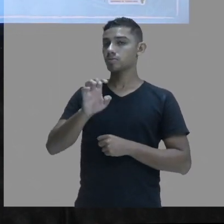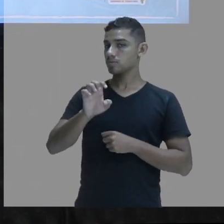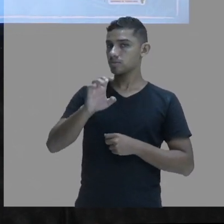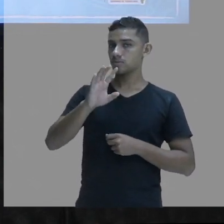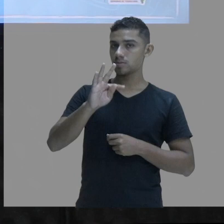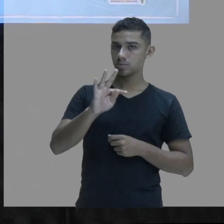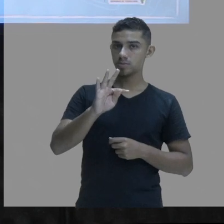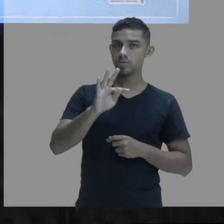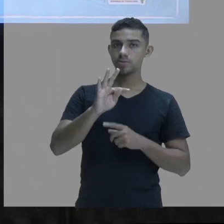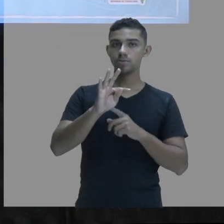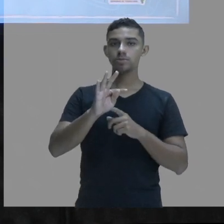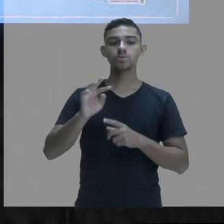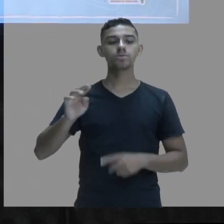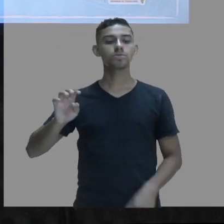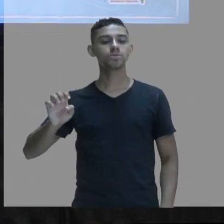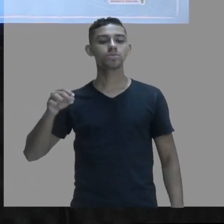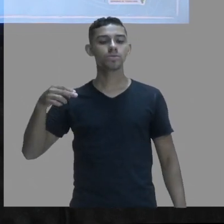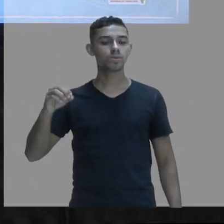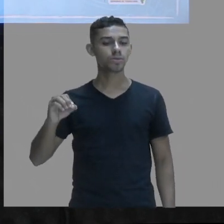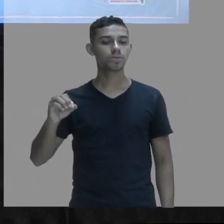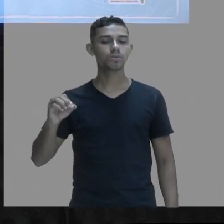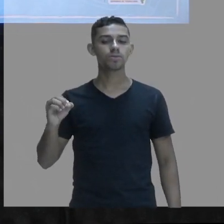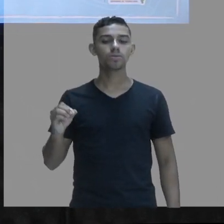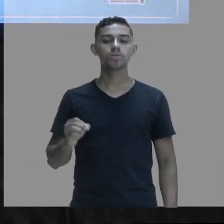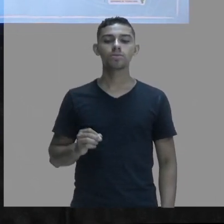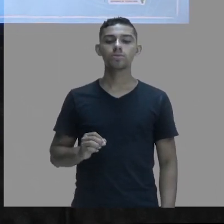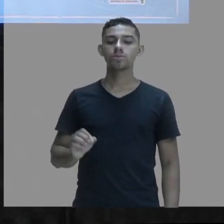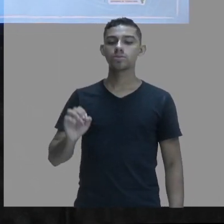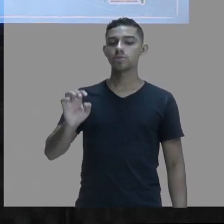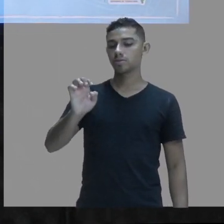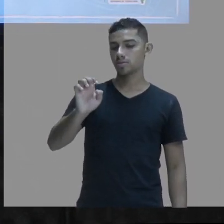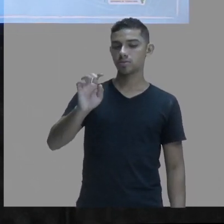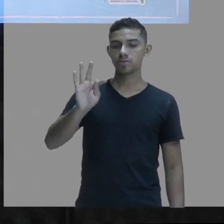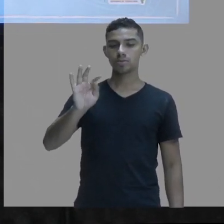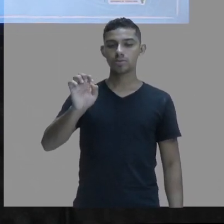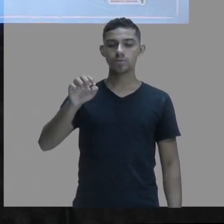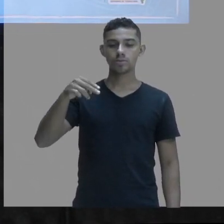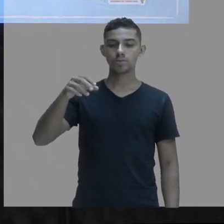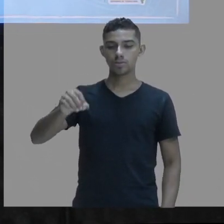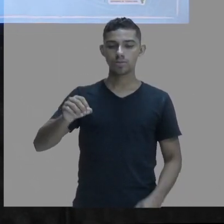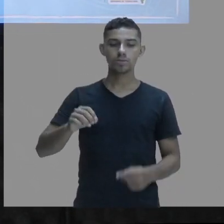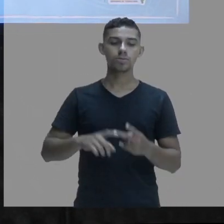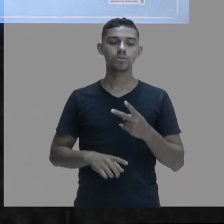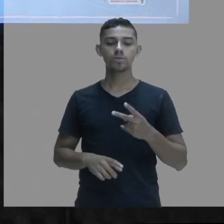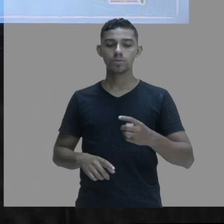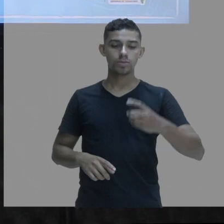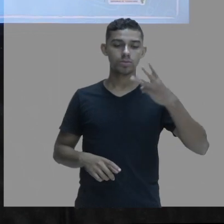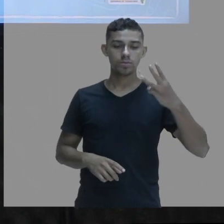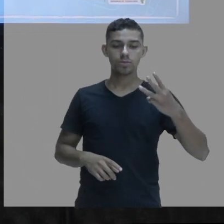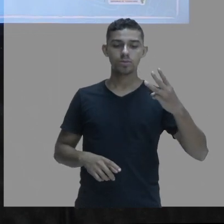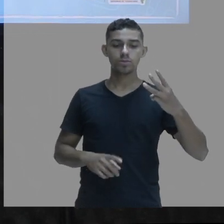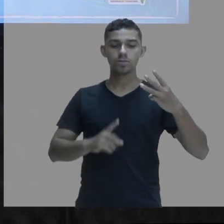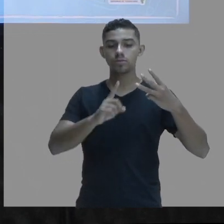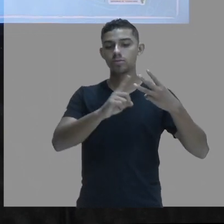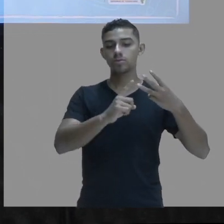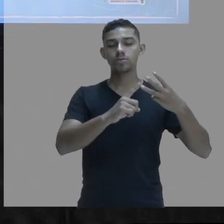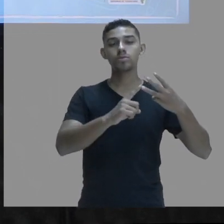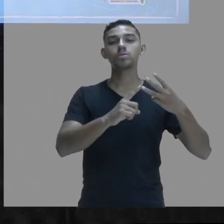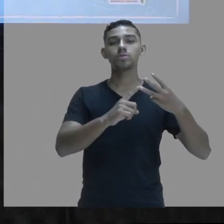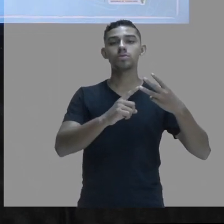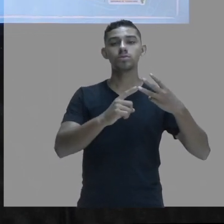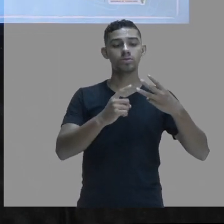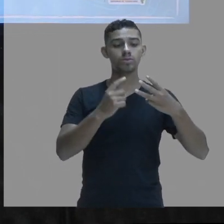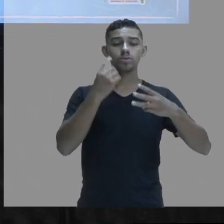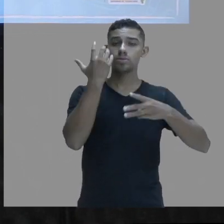et, mais a terminação eno. Então, eteno. 3 carbonos, o prefixo é prop,